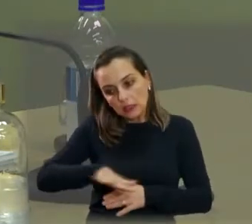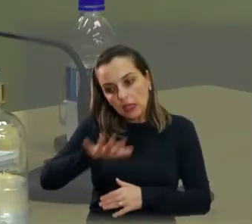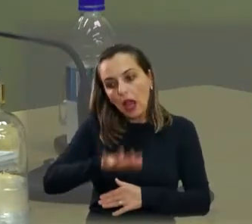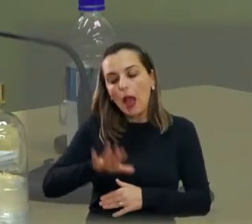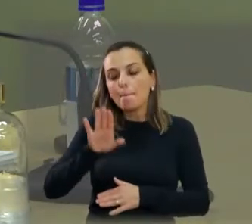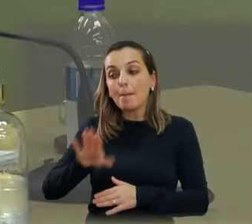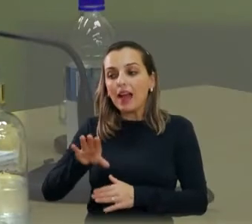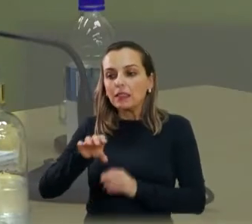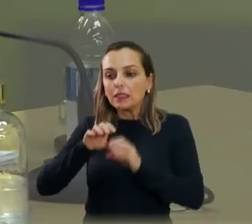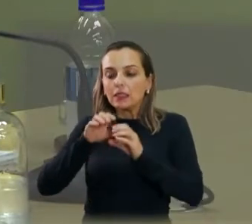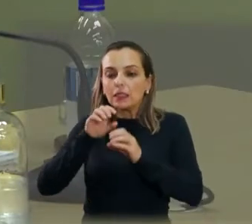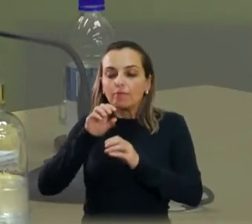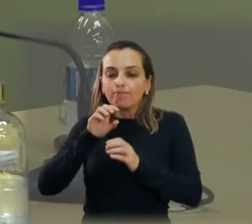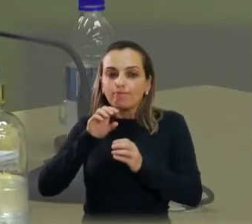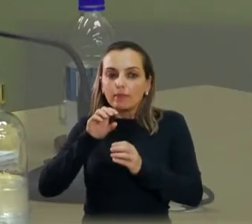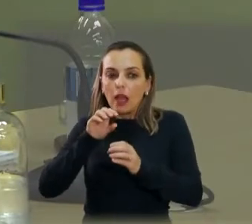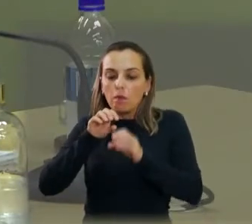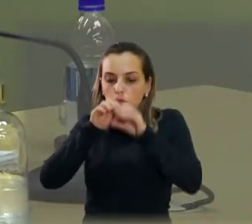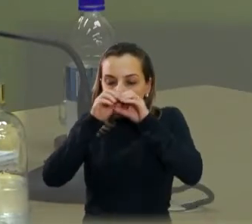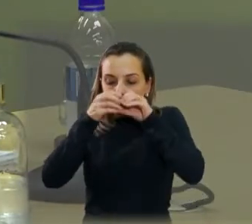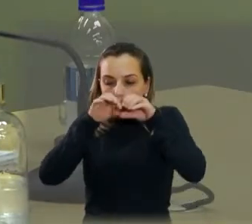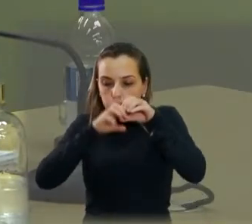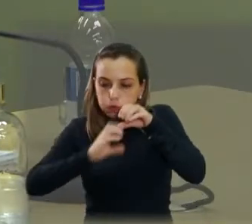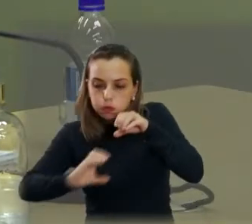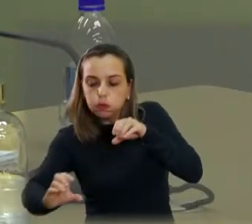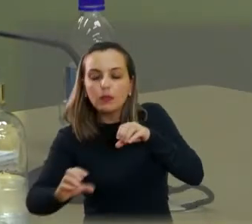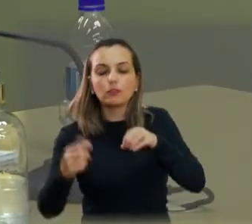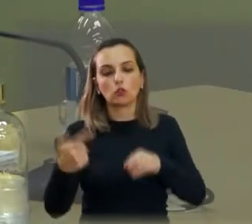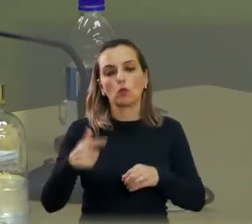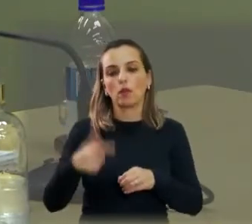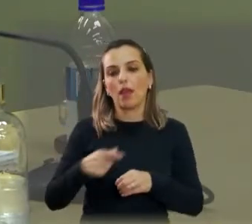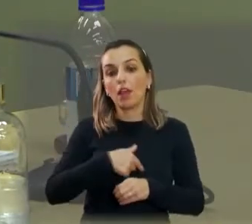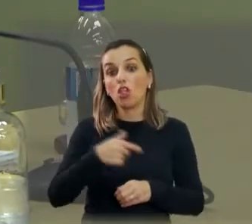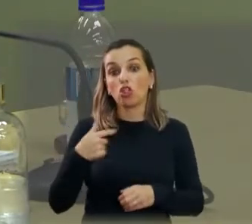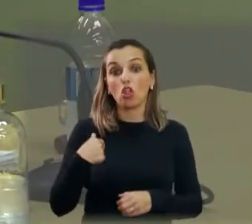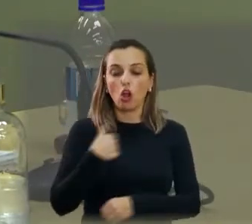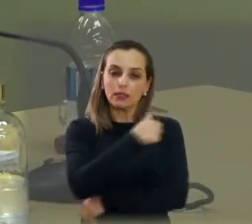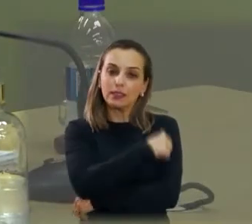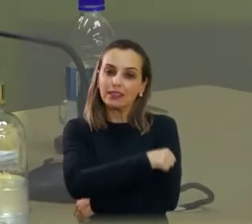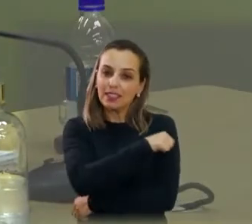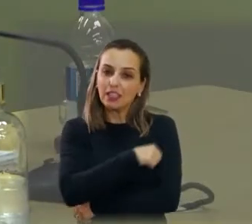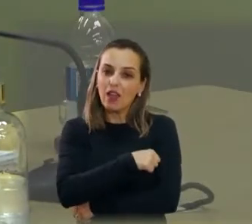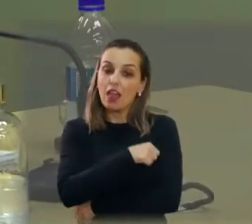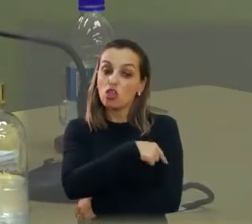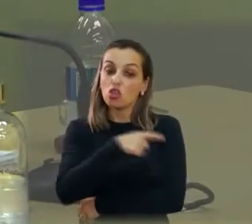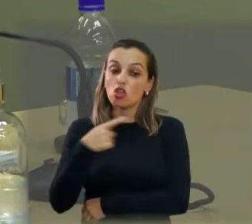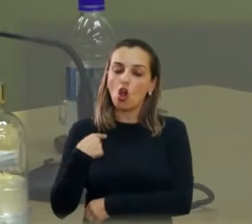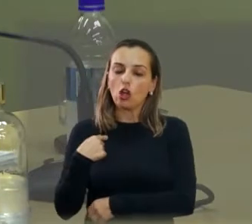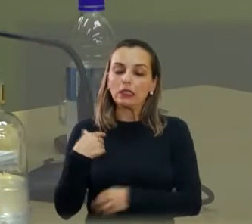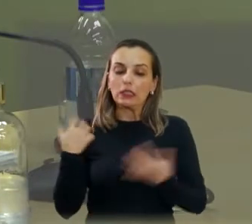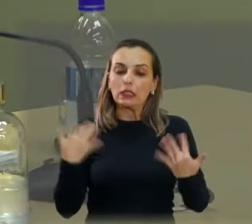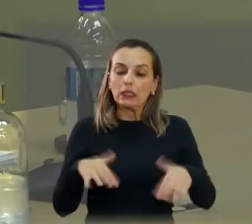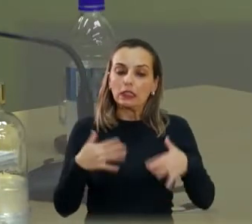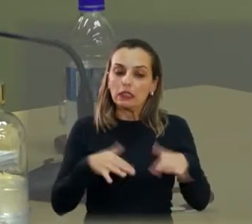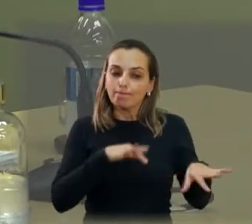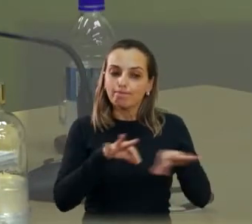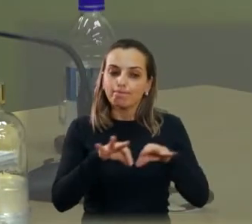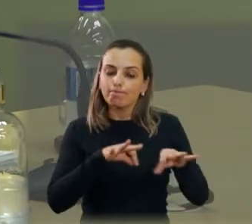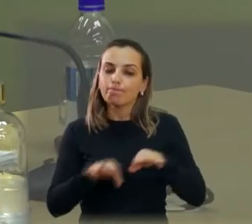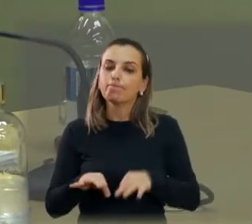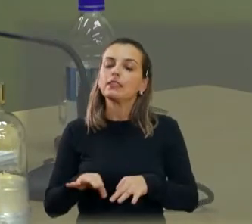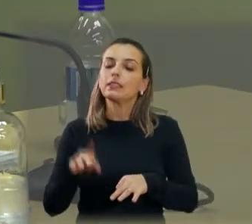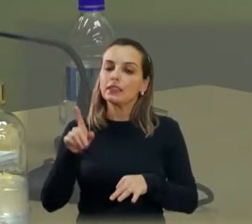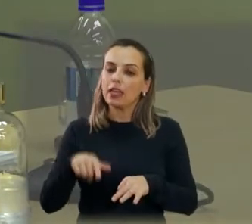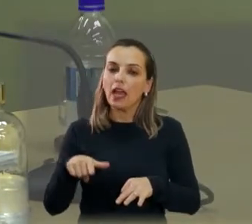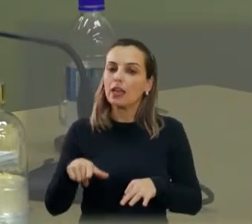pressão, tá? Nós, enfermeiras, estamos virando mestres em usina de oxigênio, né? Até um tempo atrás,